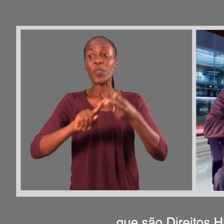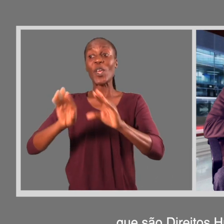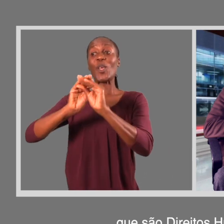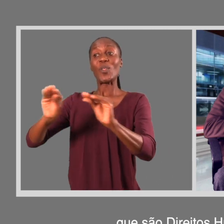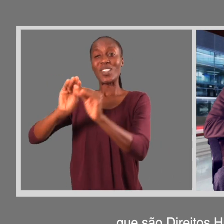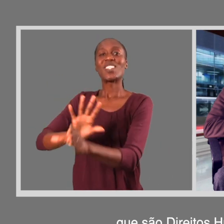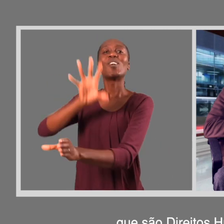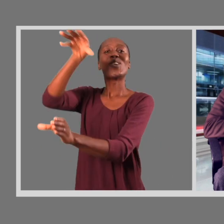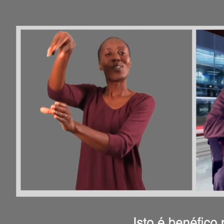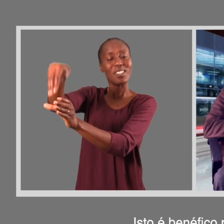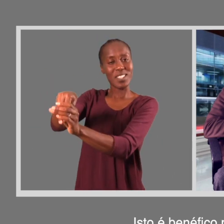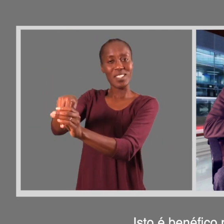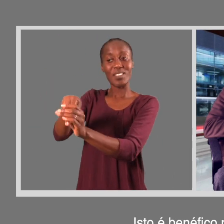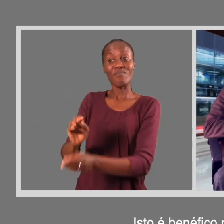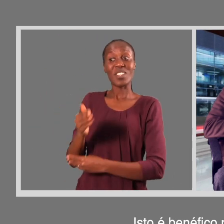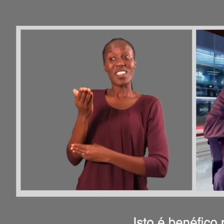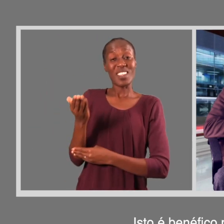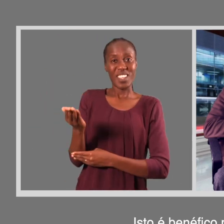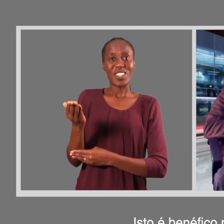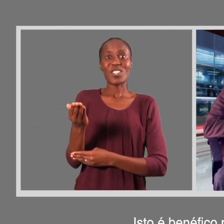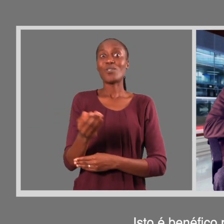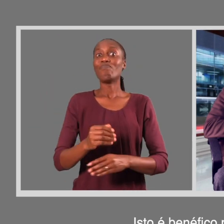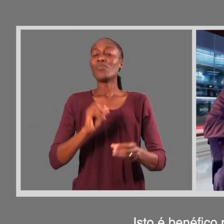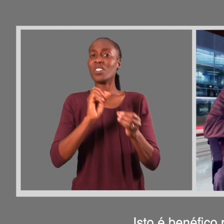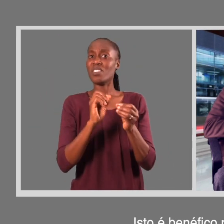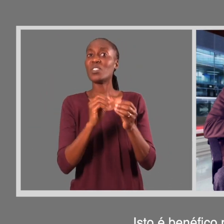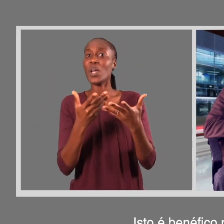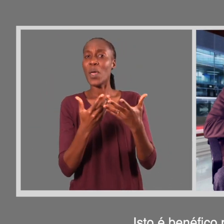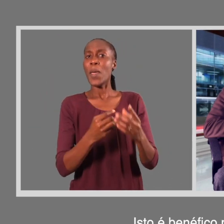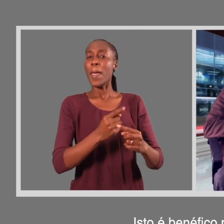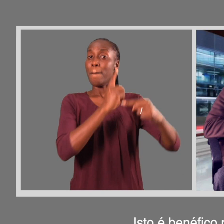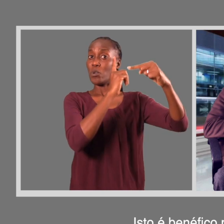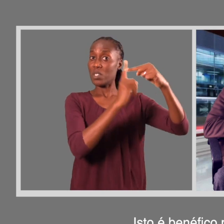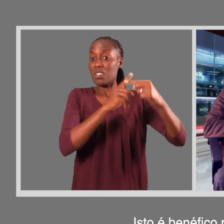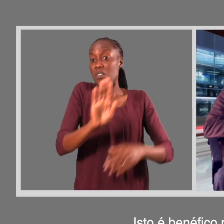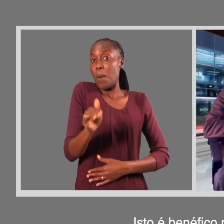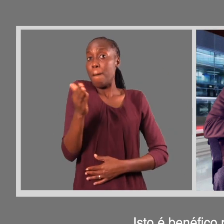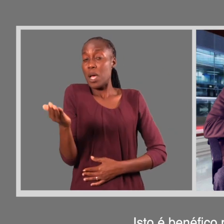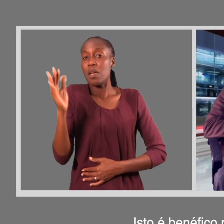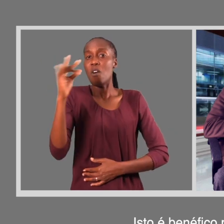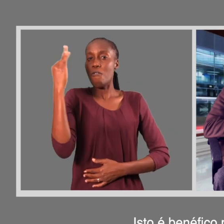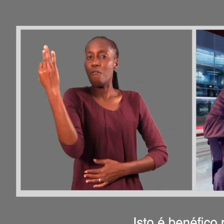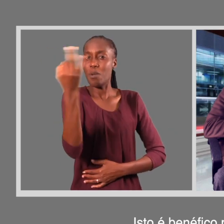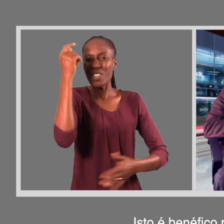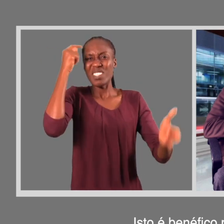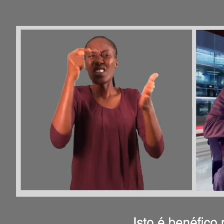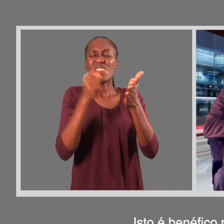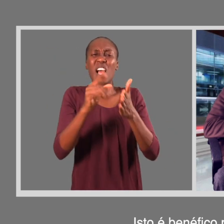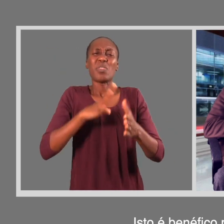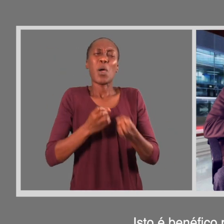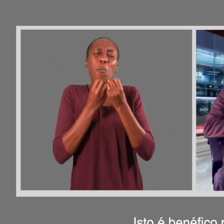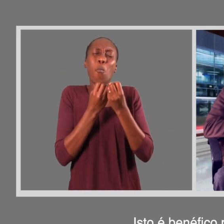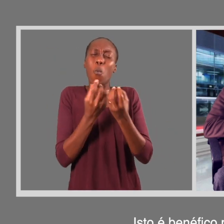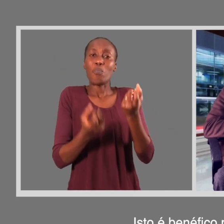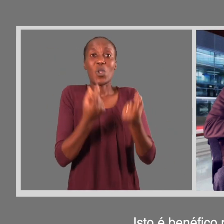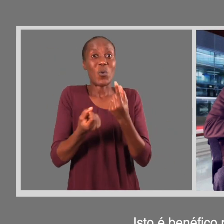educação inclusiva. E isto é muito benéfico para o próprio FAMOD, significa que há muita coisa